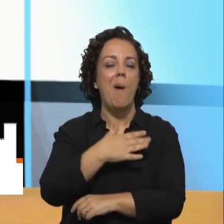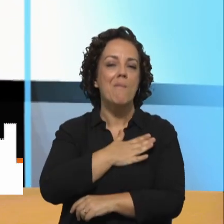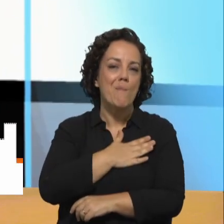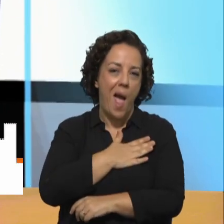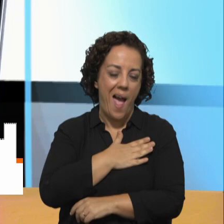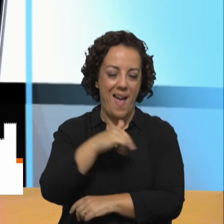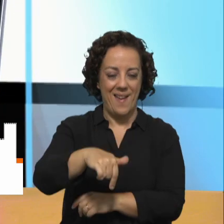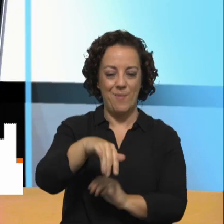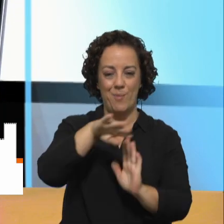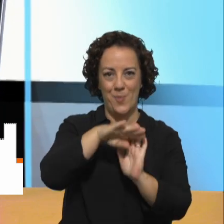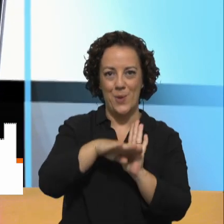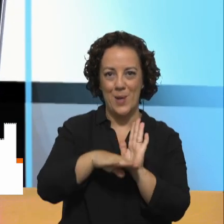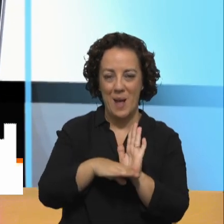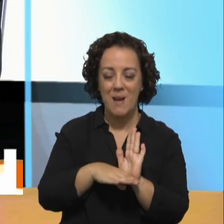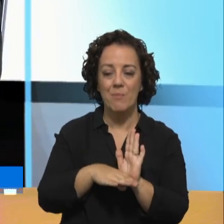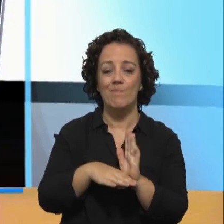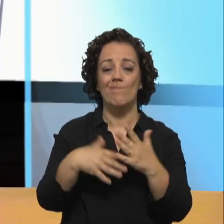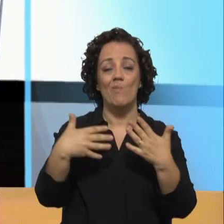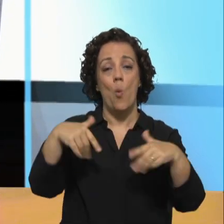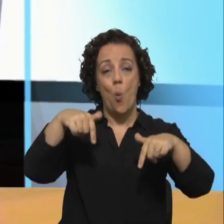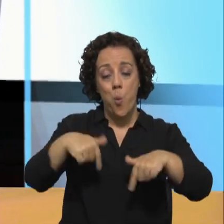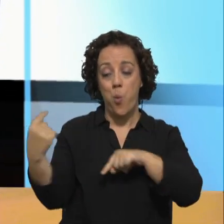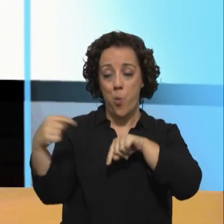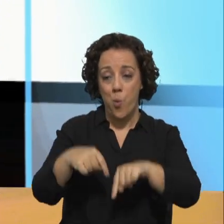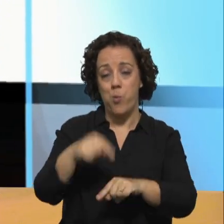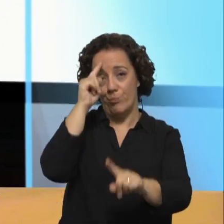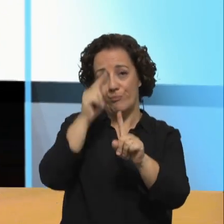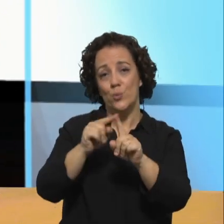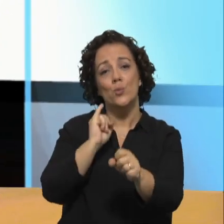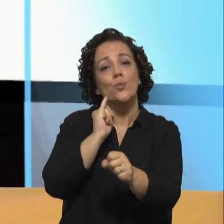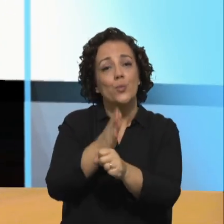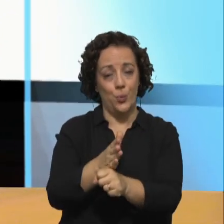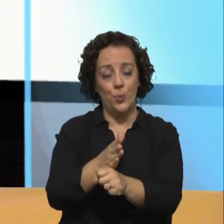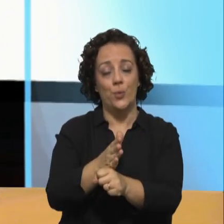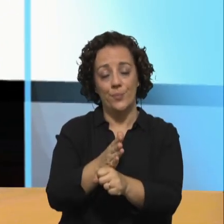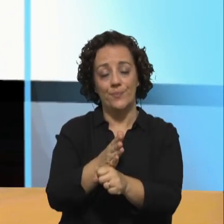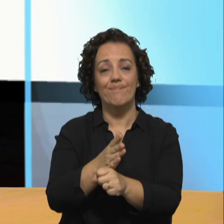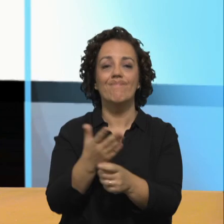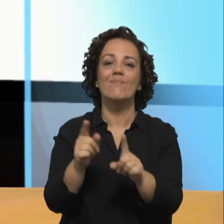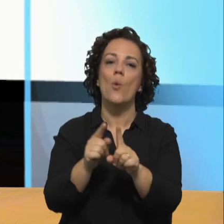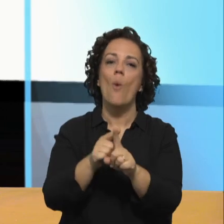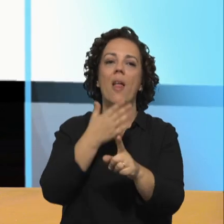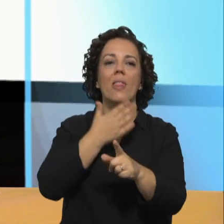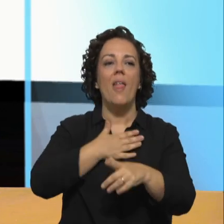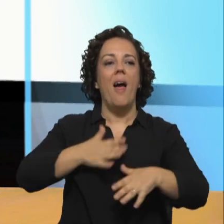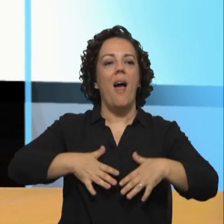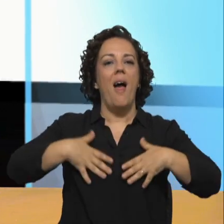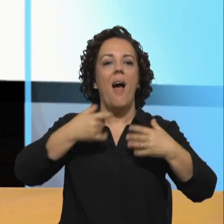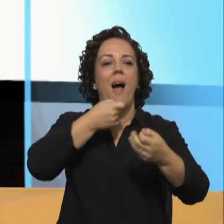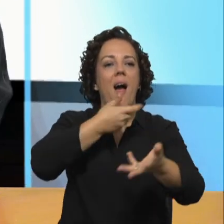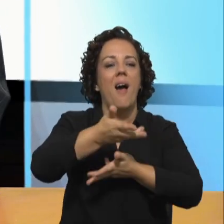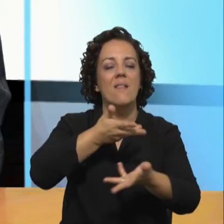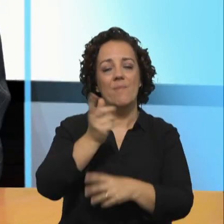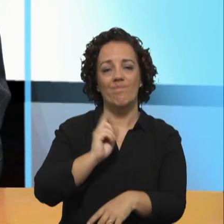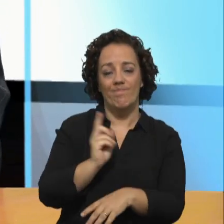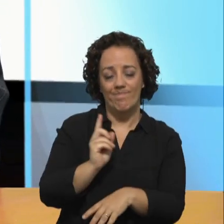neste espaço. Venho por uma circunstância que não nos traz nenhum prazer comentar, mas que também